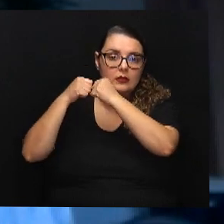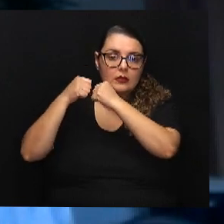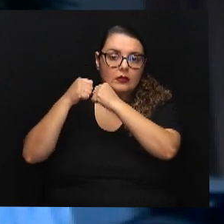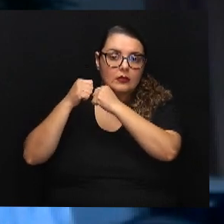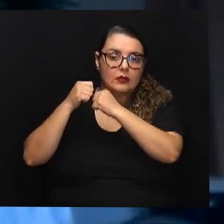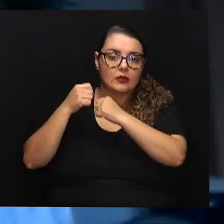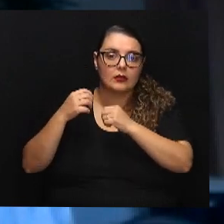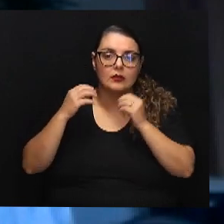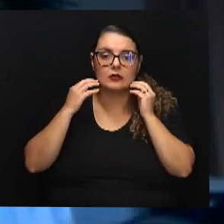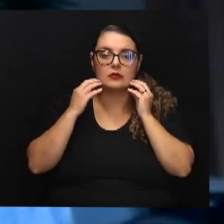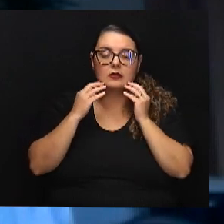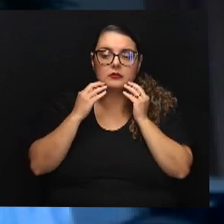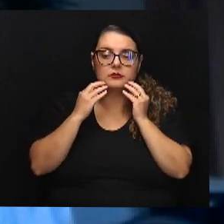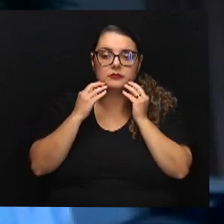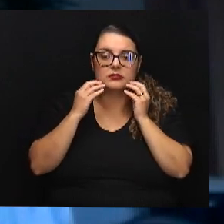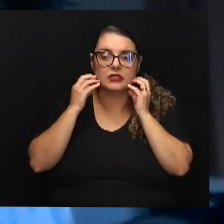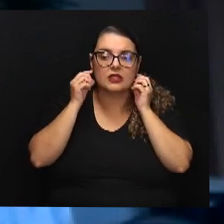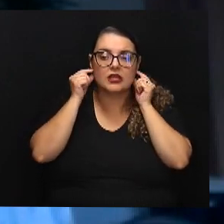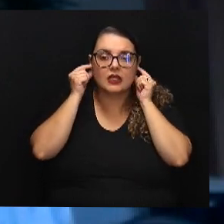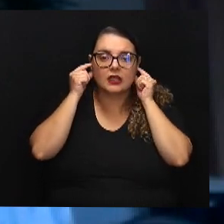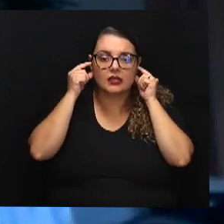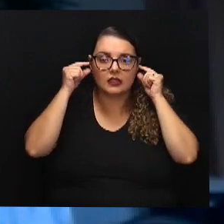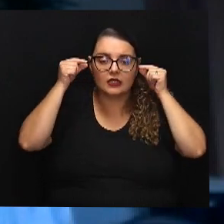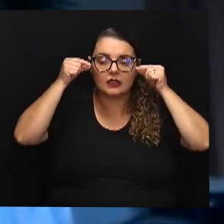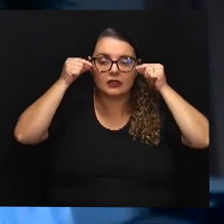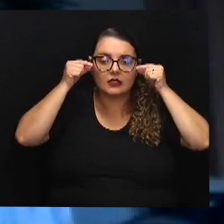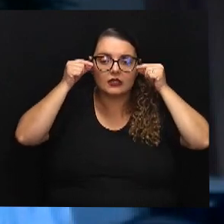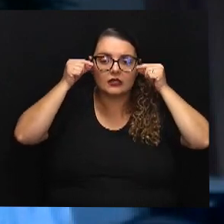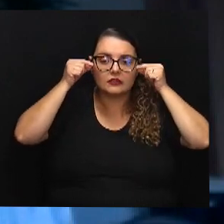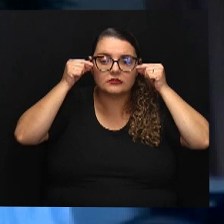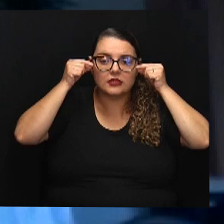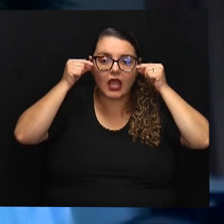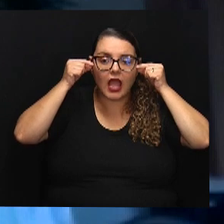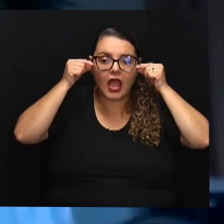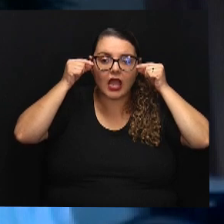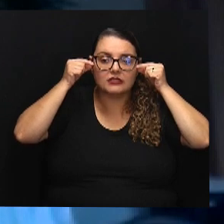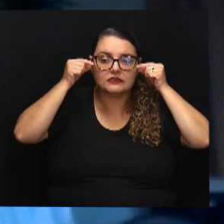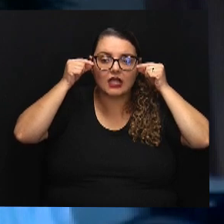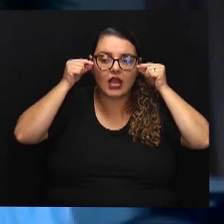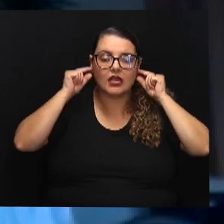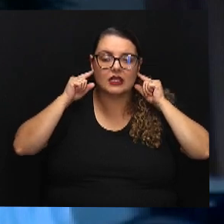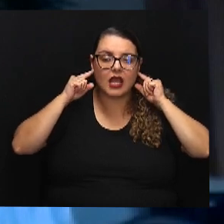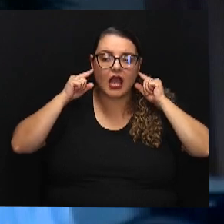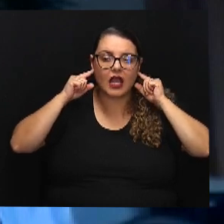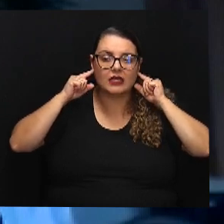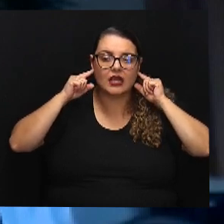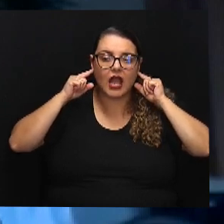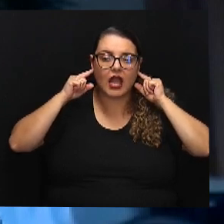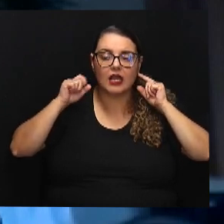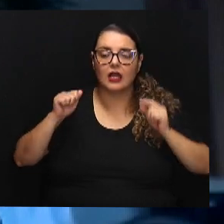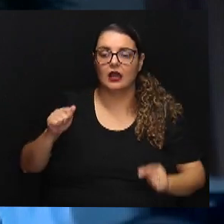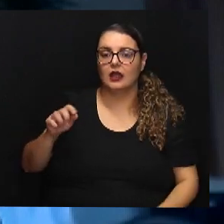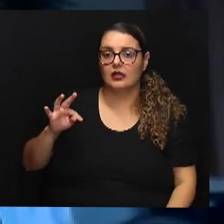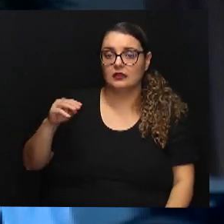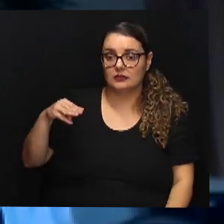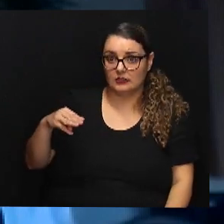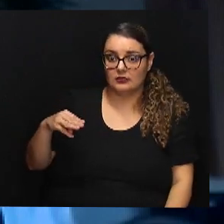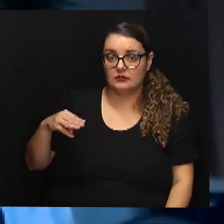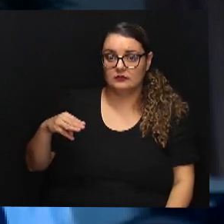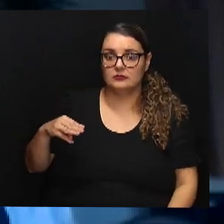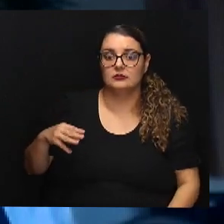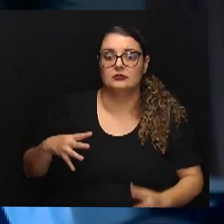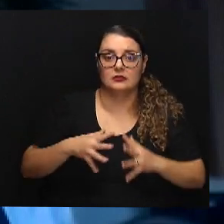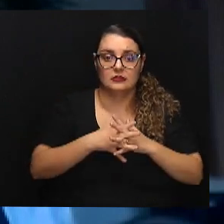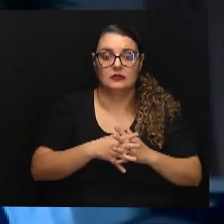boca, né? Por quê? Porque aqui dentro tem uma articulação bem na frente do ouvido, que é a articulação que liga a mandíbula com esse osso da cabeça,